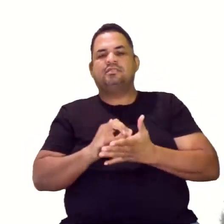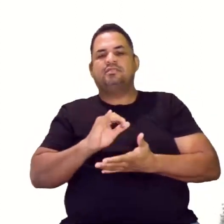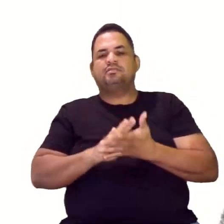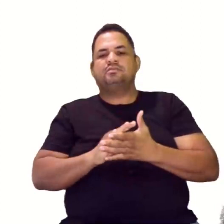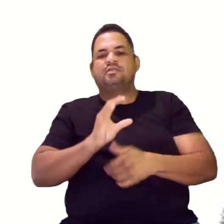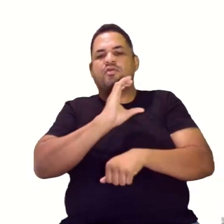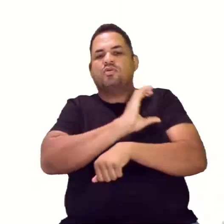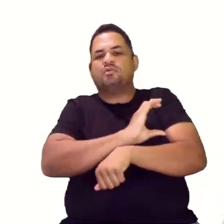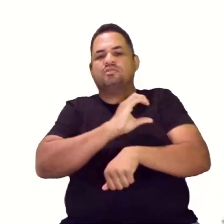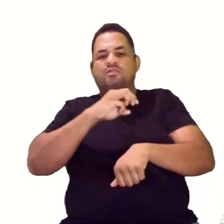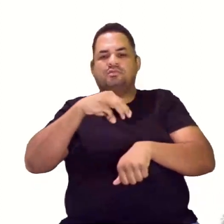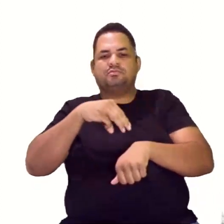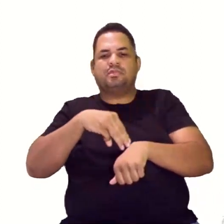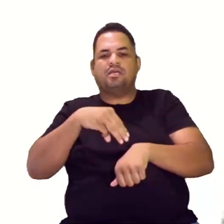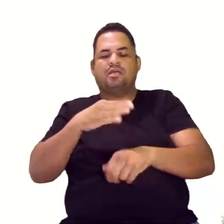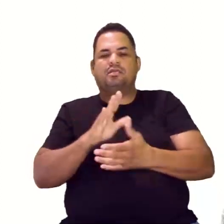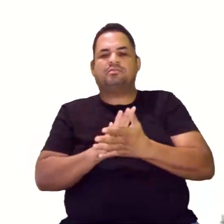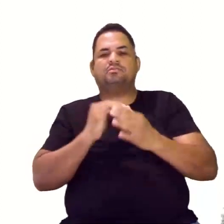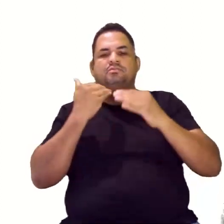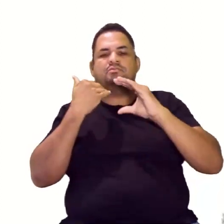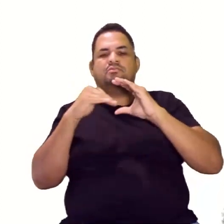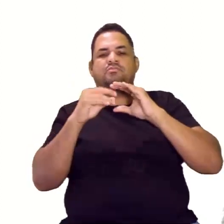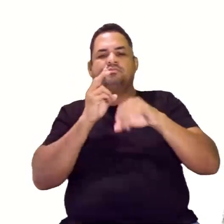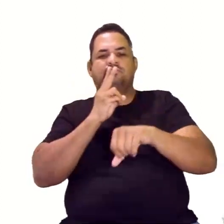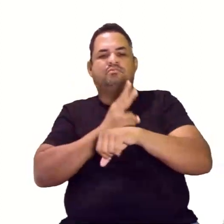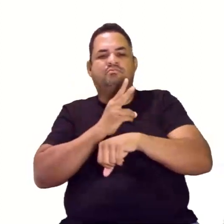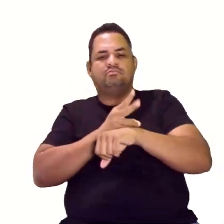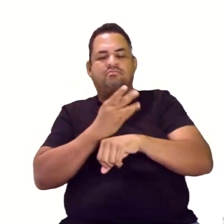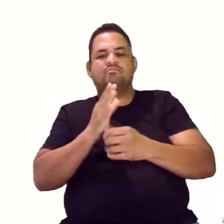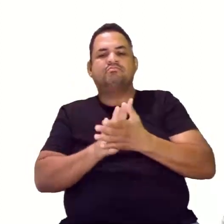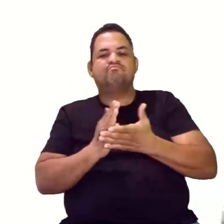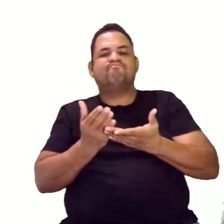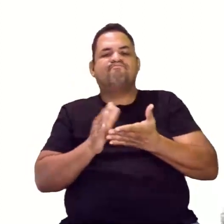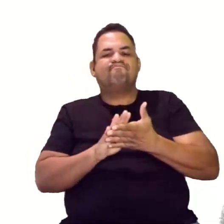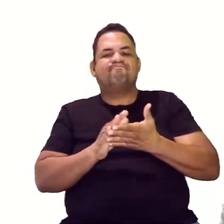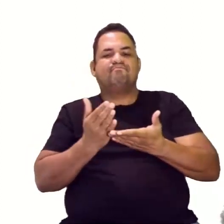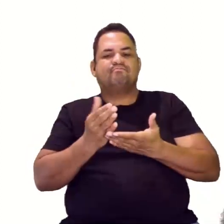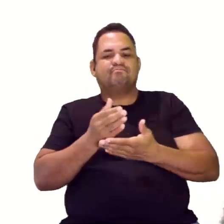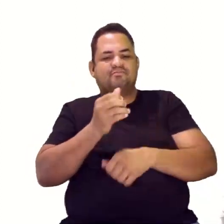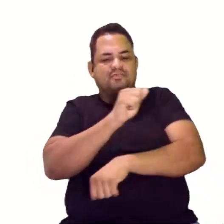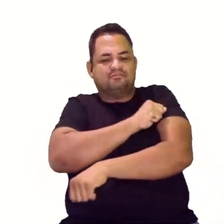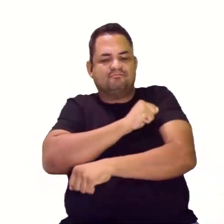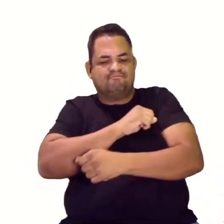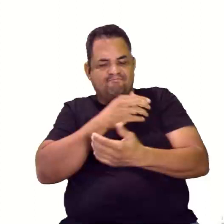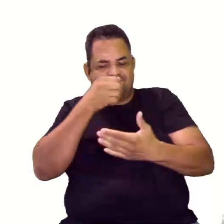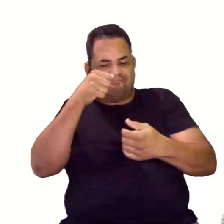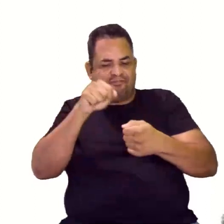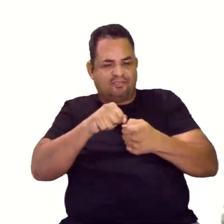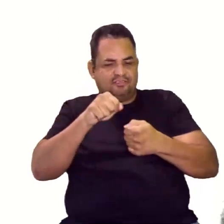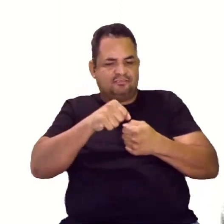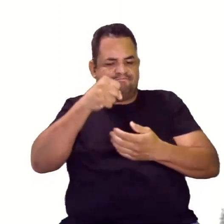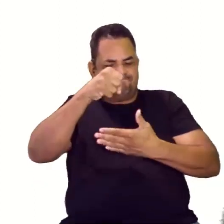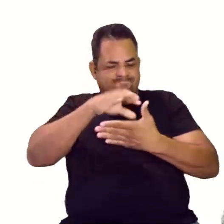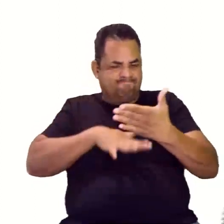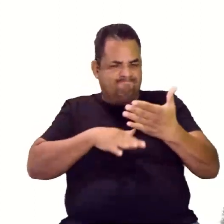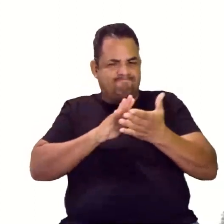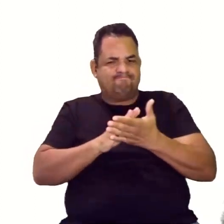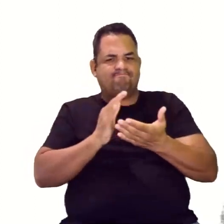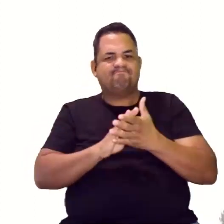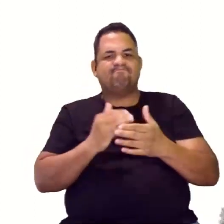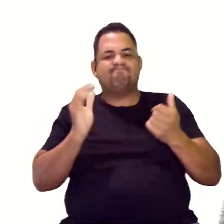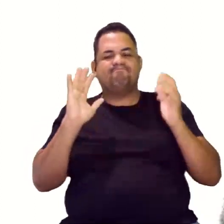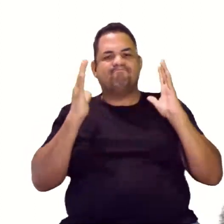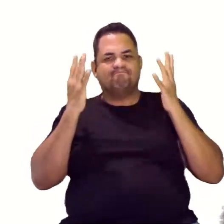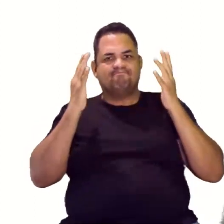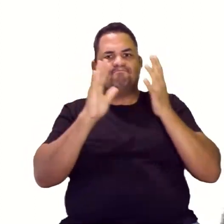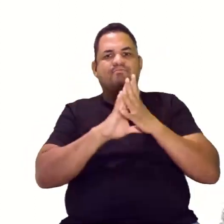Costa Marques, mandando vídeo aí da galera bem concentrada nas atividades. Muito legal. Parabéns aí a todos vocês que prestam